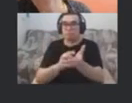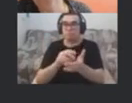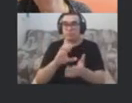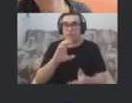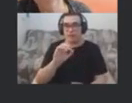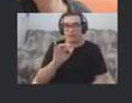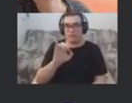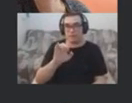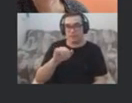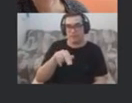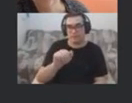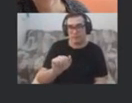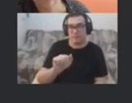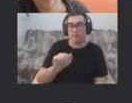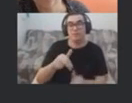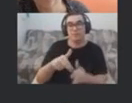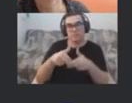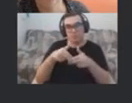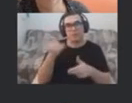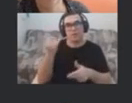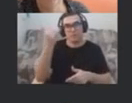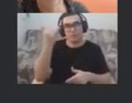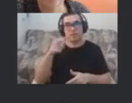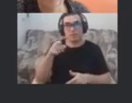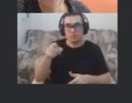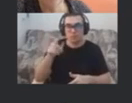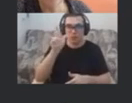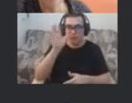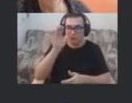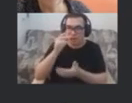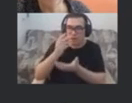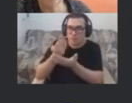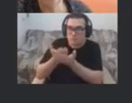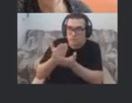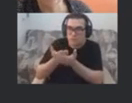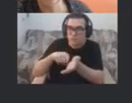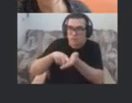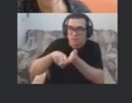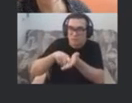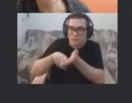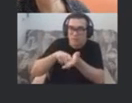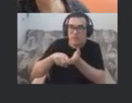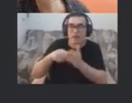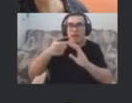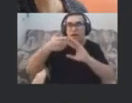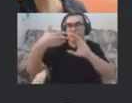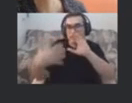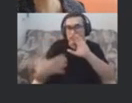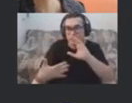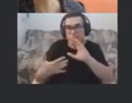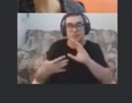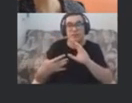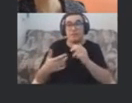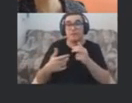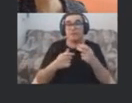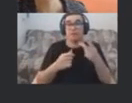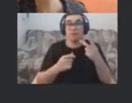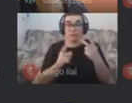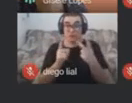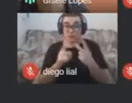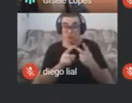buscar informações sobre as características da sua amostra. Em seguida, o segundo passo é tratamento da amostra.